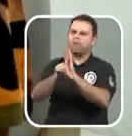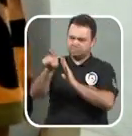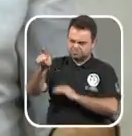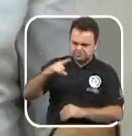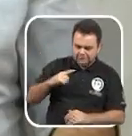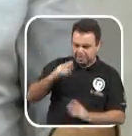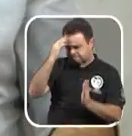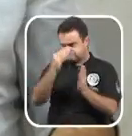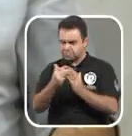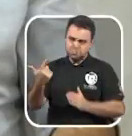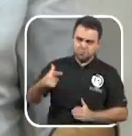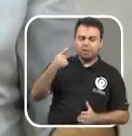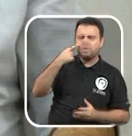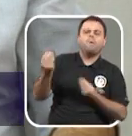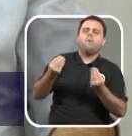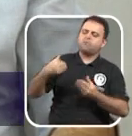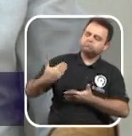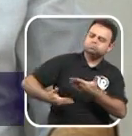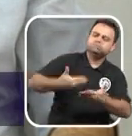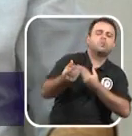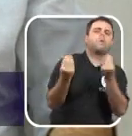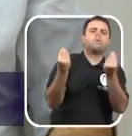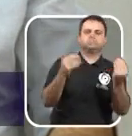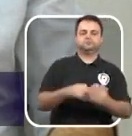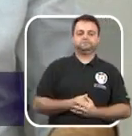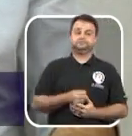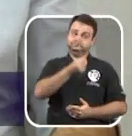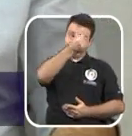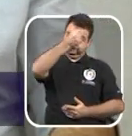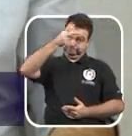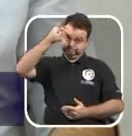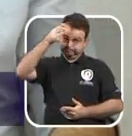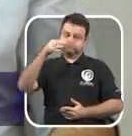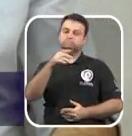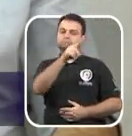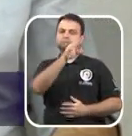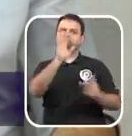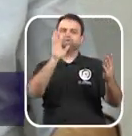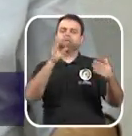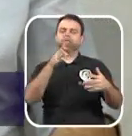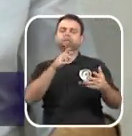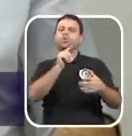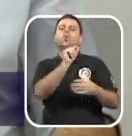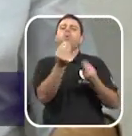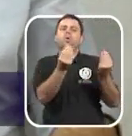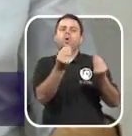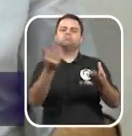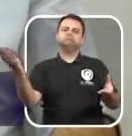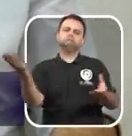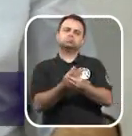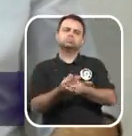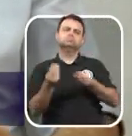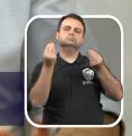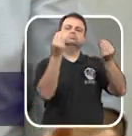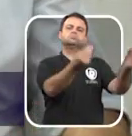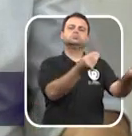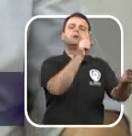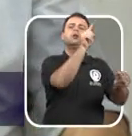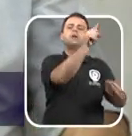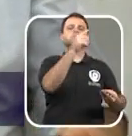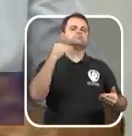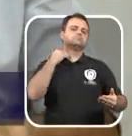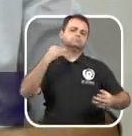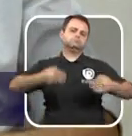município? O prefeito entrou na justiça, né? Mas a lei está valendo. Pediram uma liminar e não conseguiram. Porque